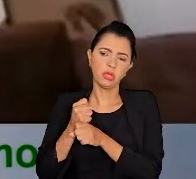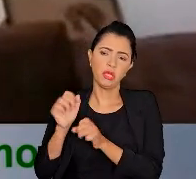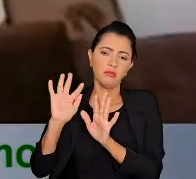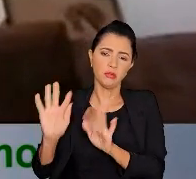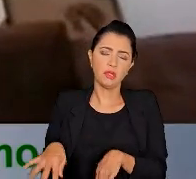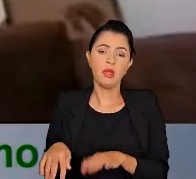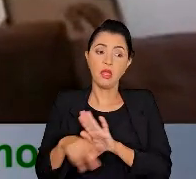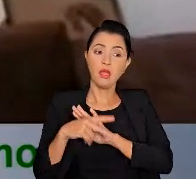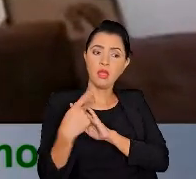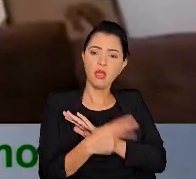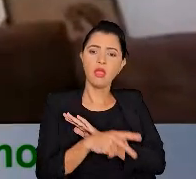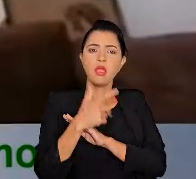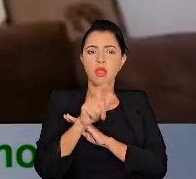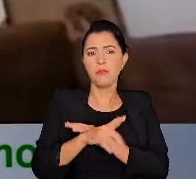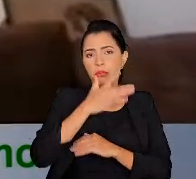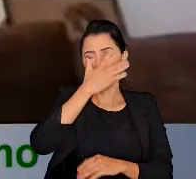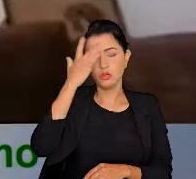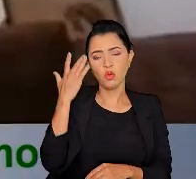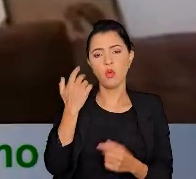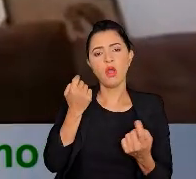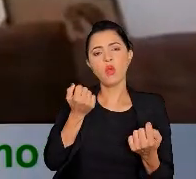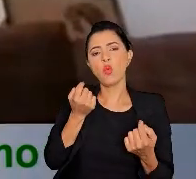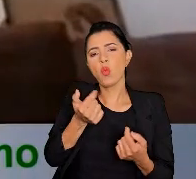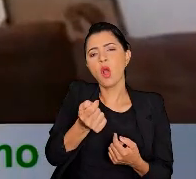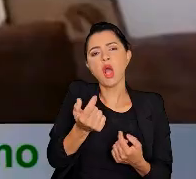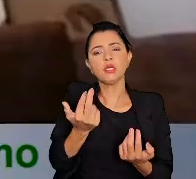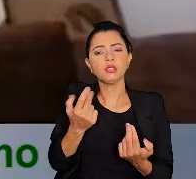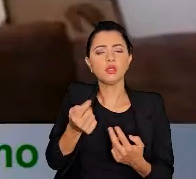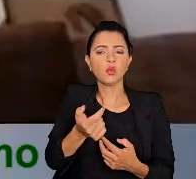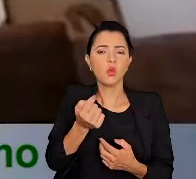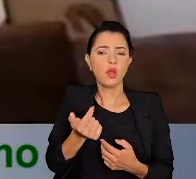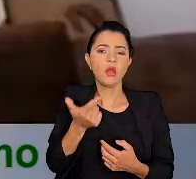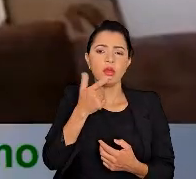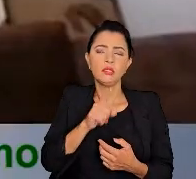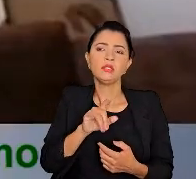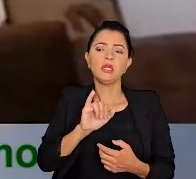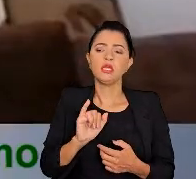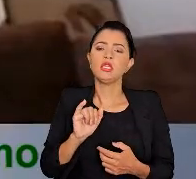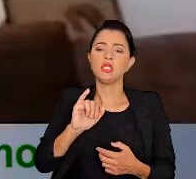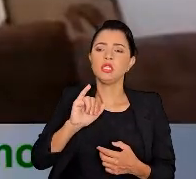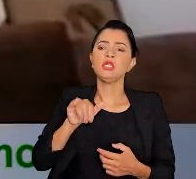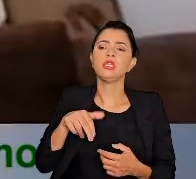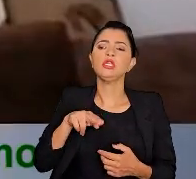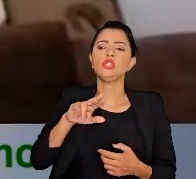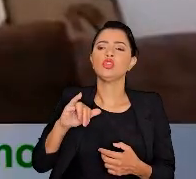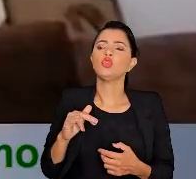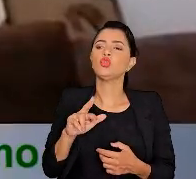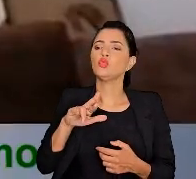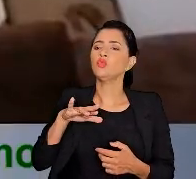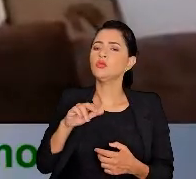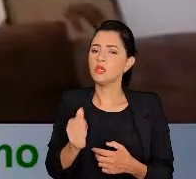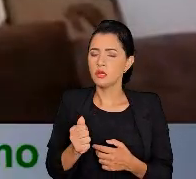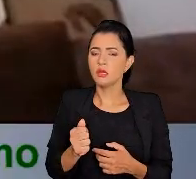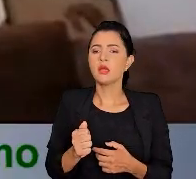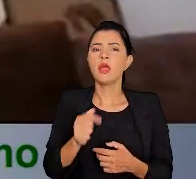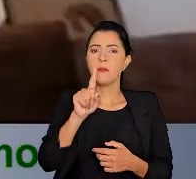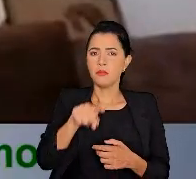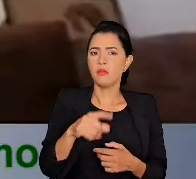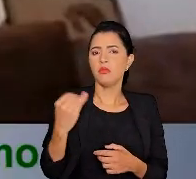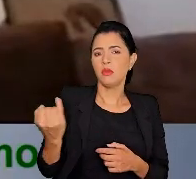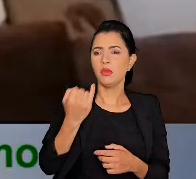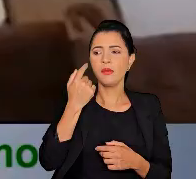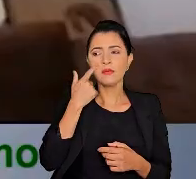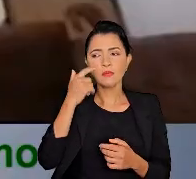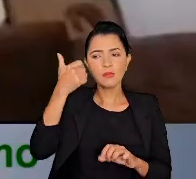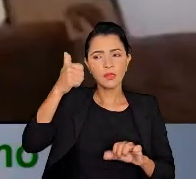indivíduo, né? É quase que, na verdade, a injúria mesmo, né? Mas é interessante analisar esse tipo penal